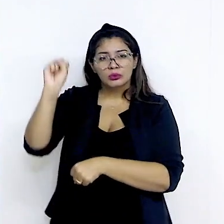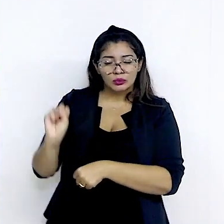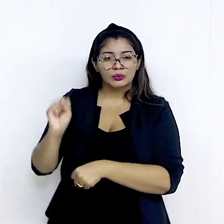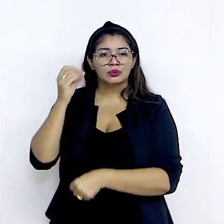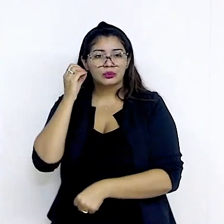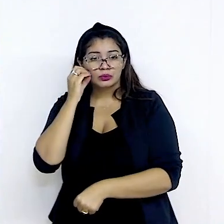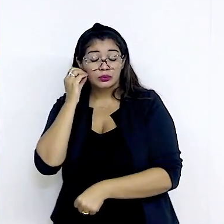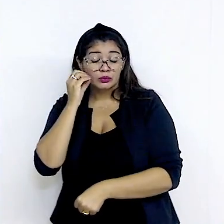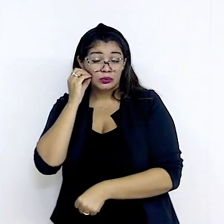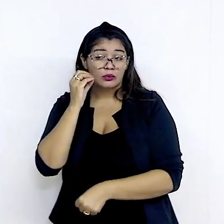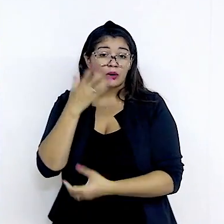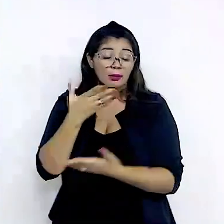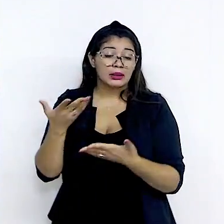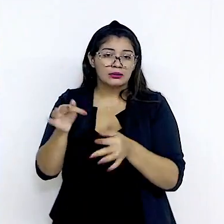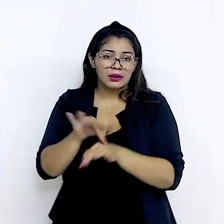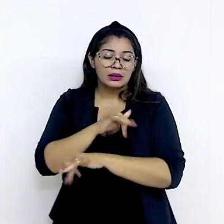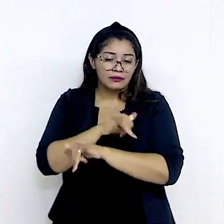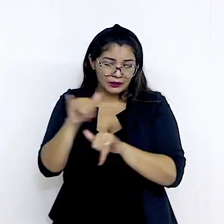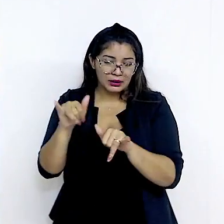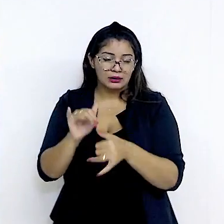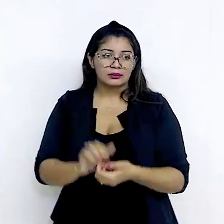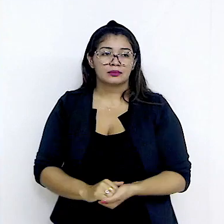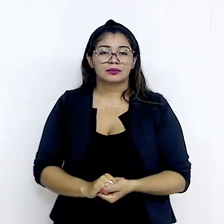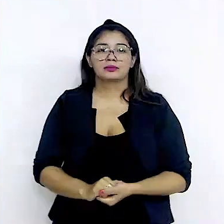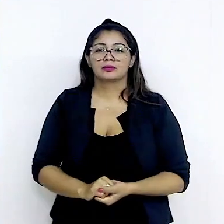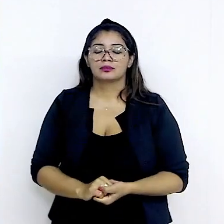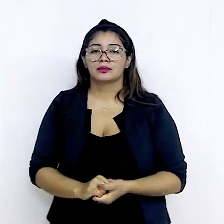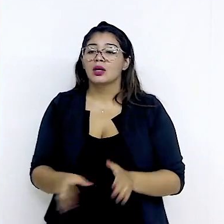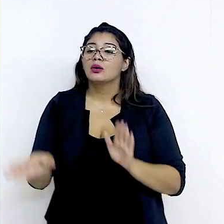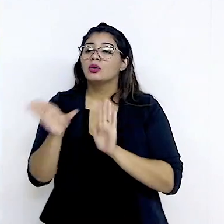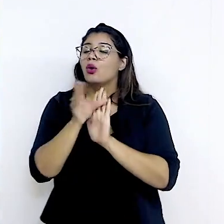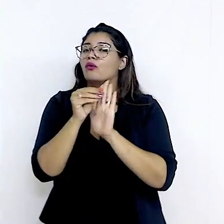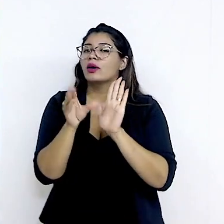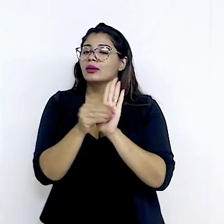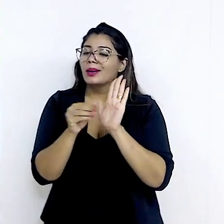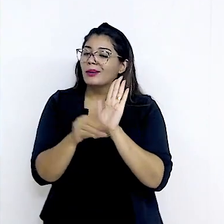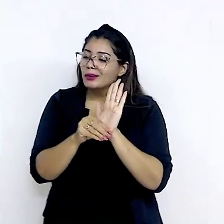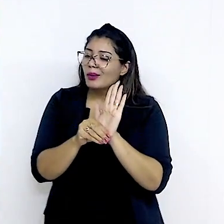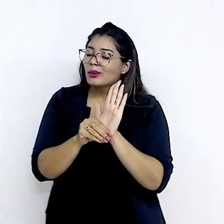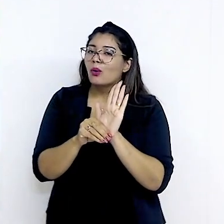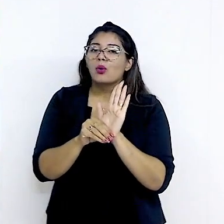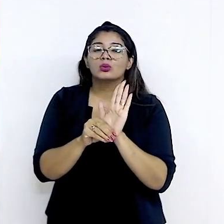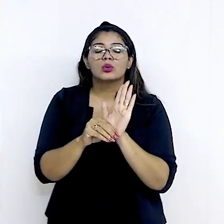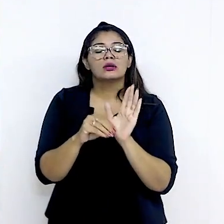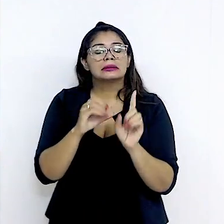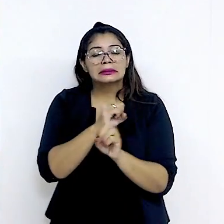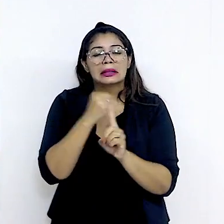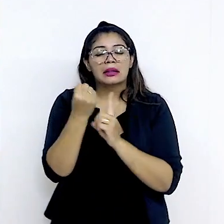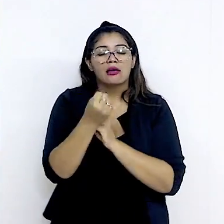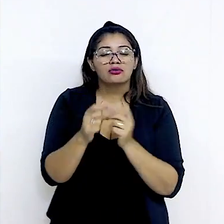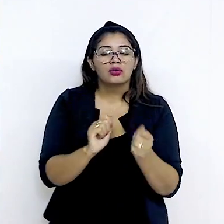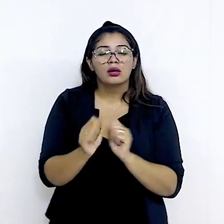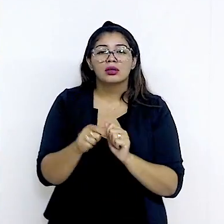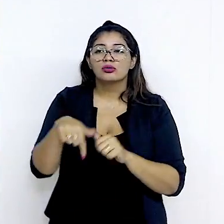estejam no Hemisfério Norte, mas, enfim, digamos, né, os conceitos socioeconômicos, o Sul. Brasil e